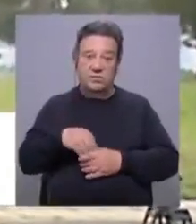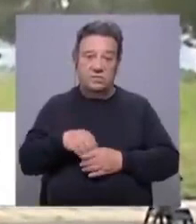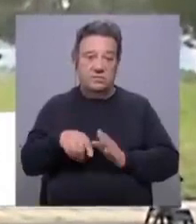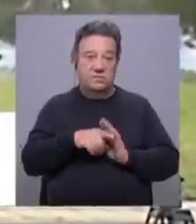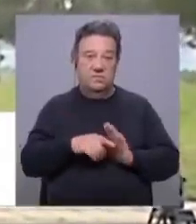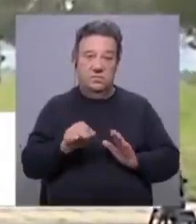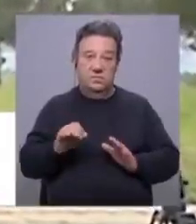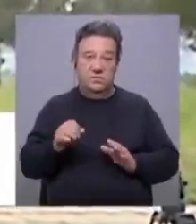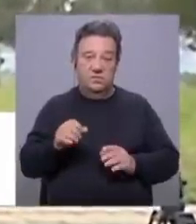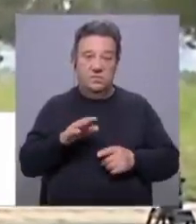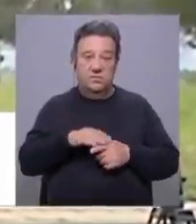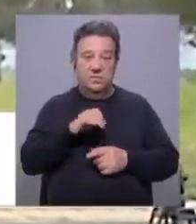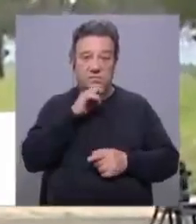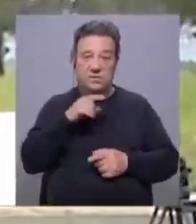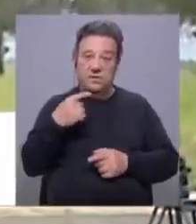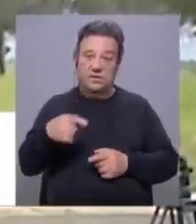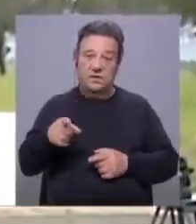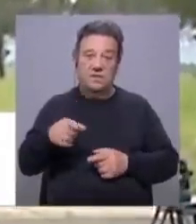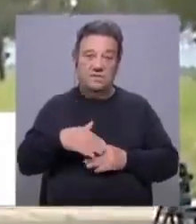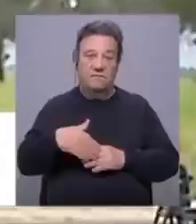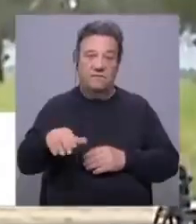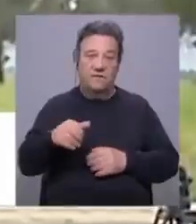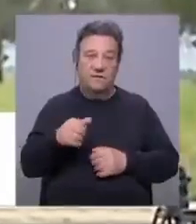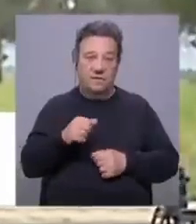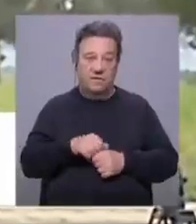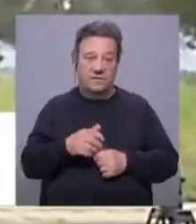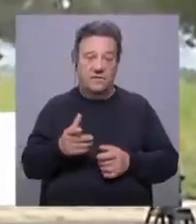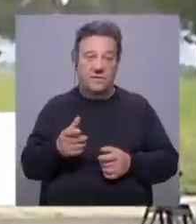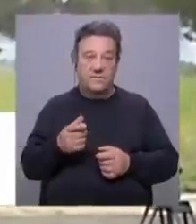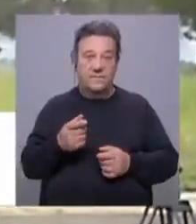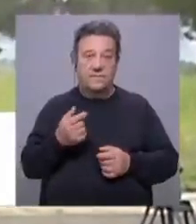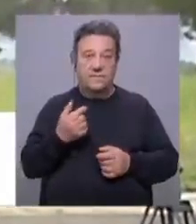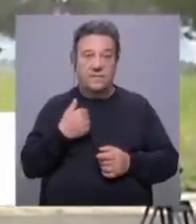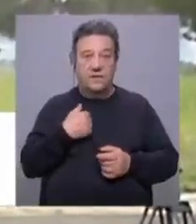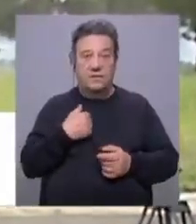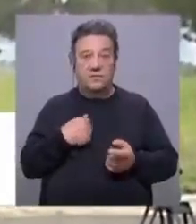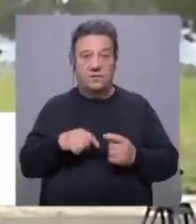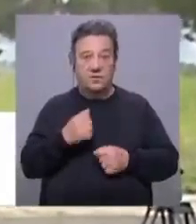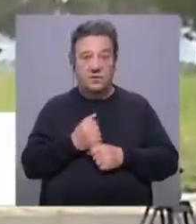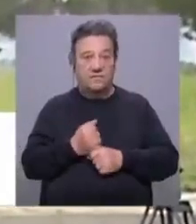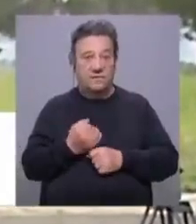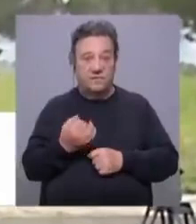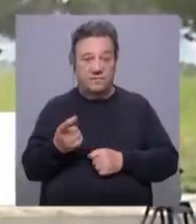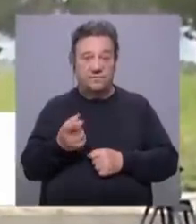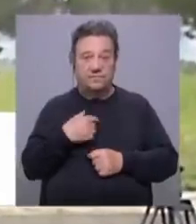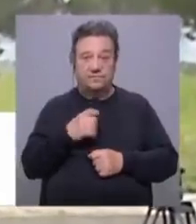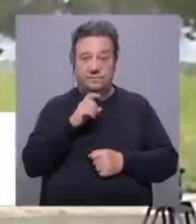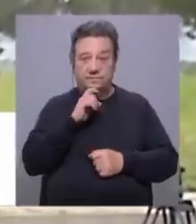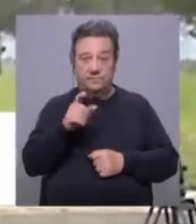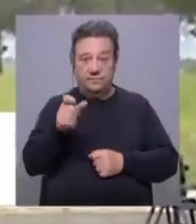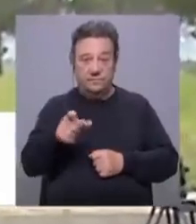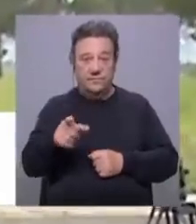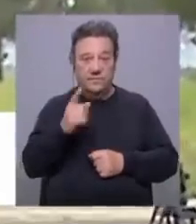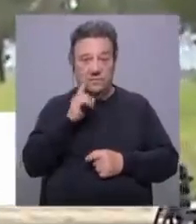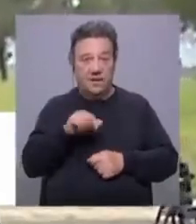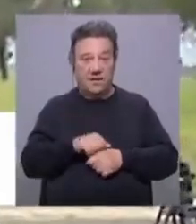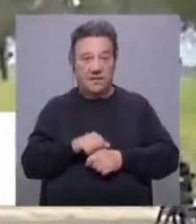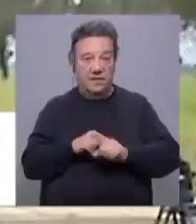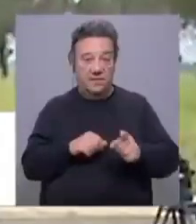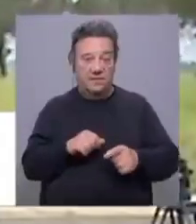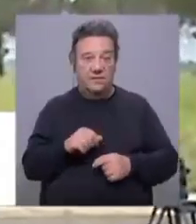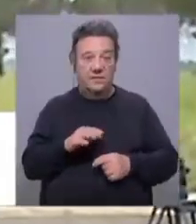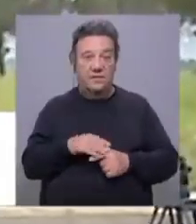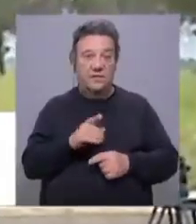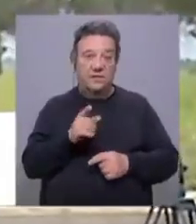previstas para estarem fora da residência. O que nós fazemos é aconselhar as pessoas a retornar à sua residência, usando